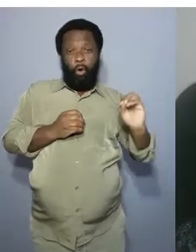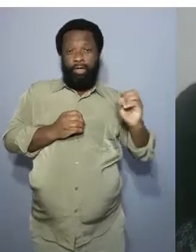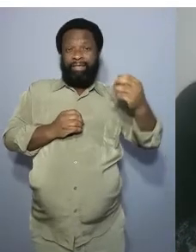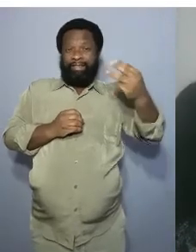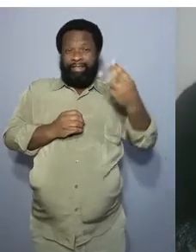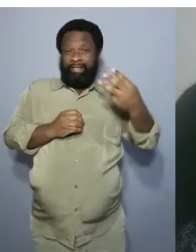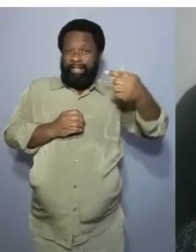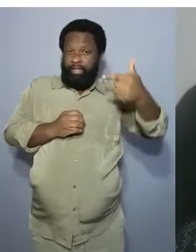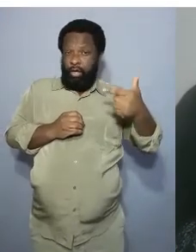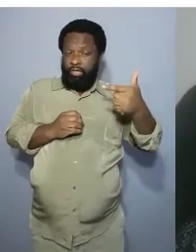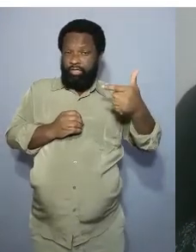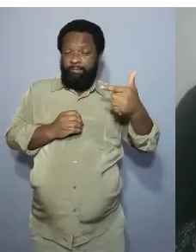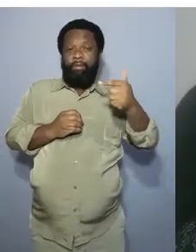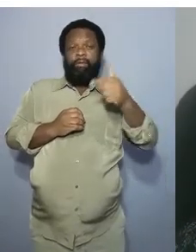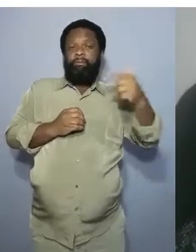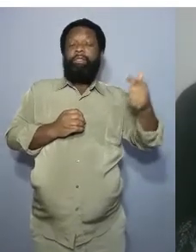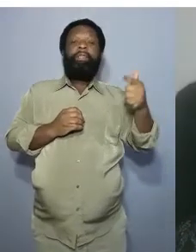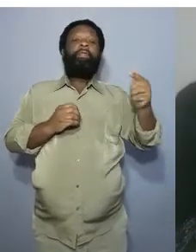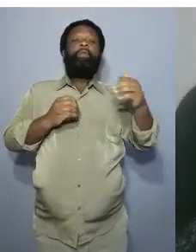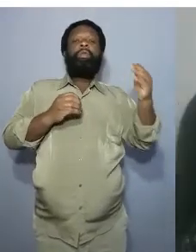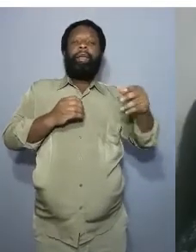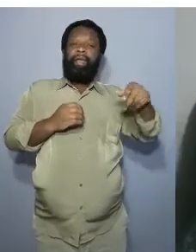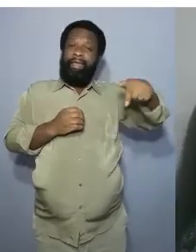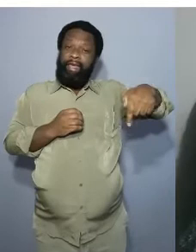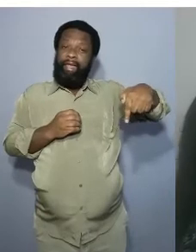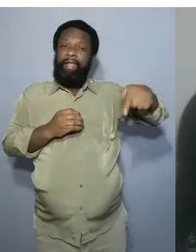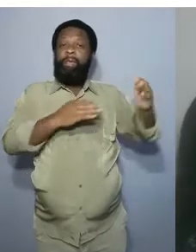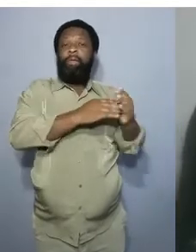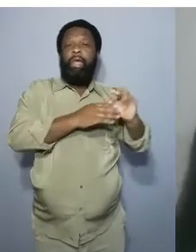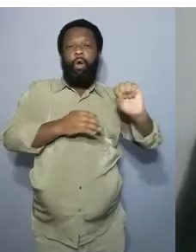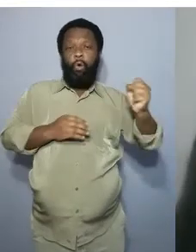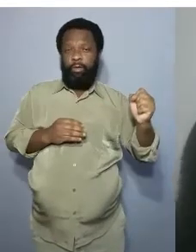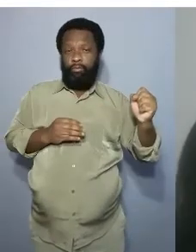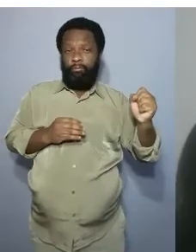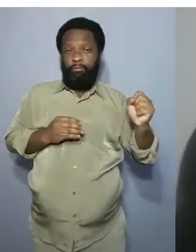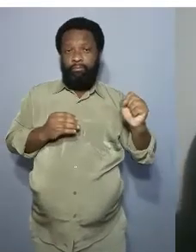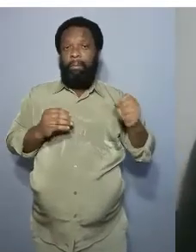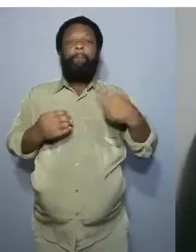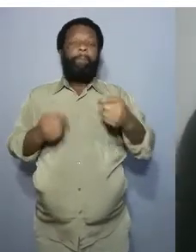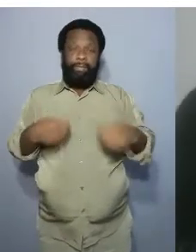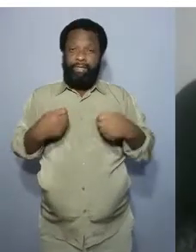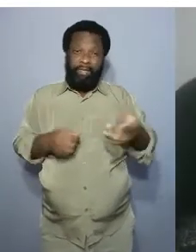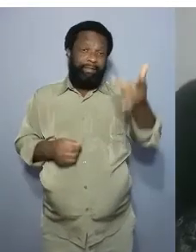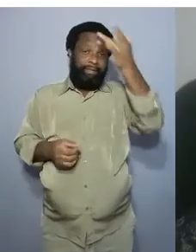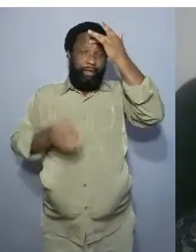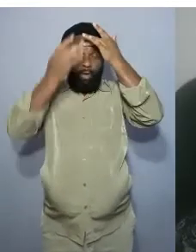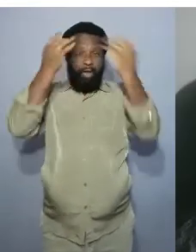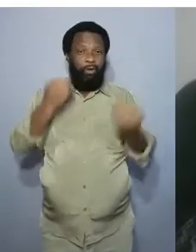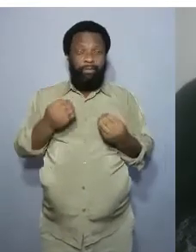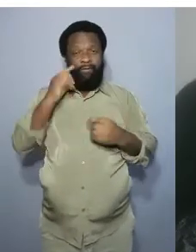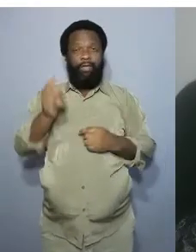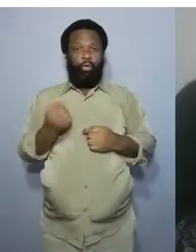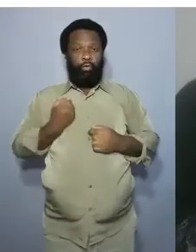máximo 32, na P no máximo 18 e na Q no máximo 8. Para a gente poder decorar essa